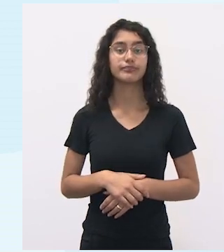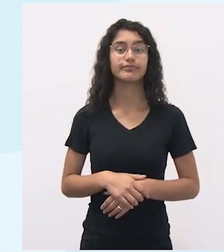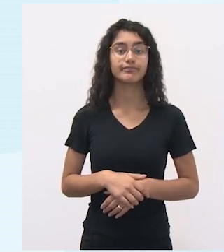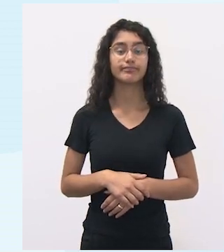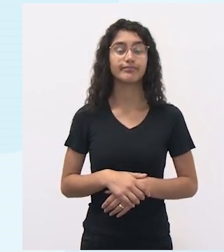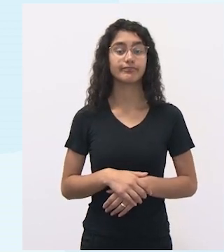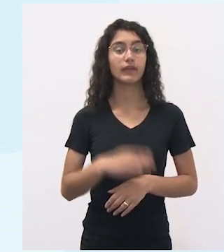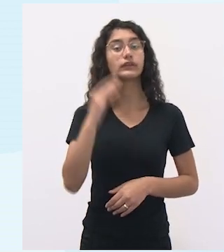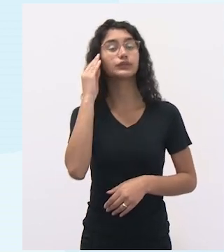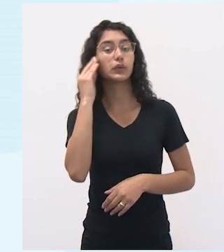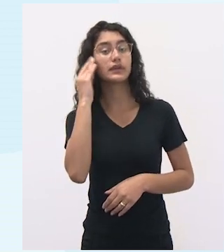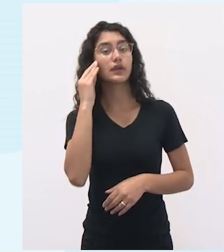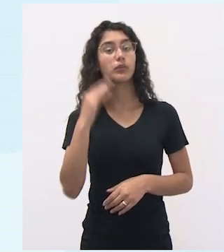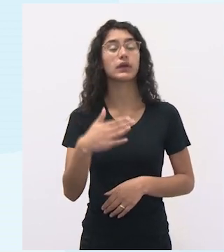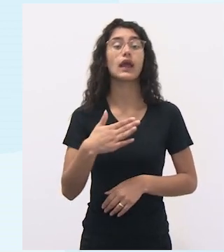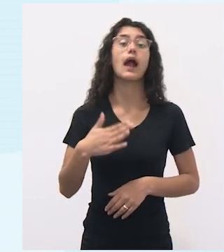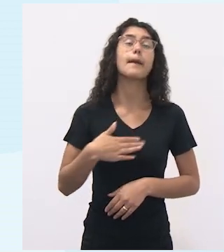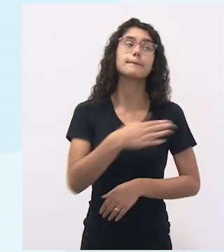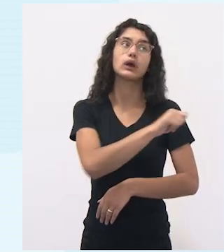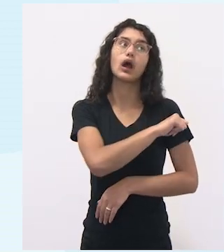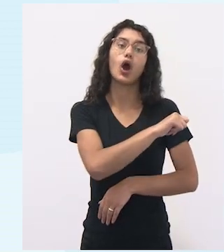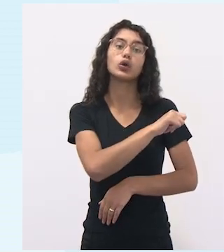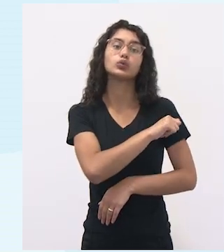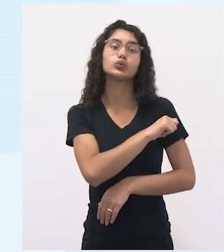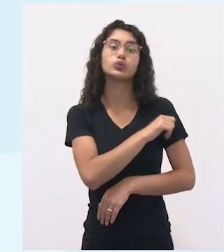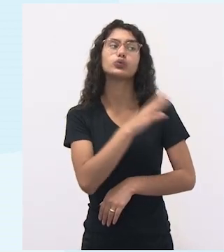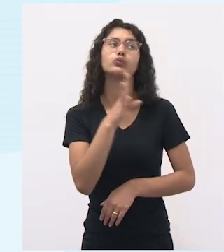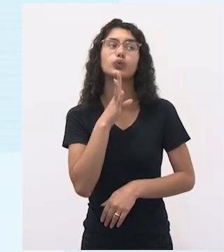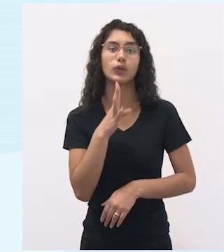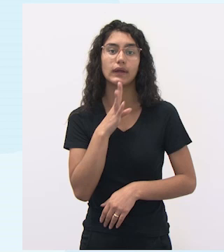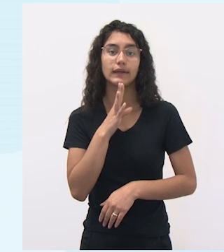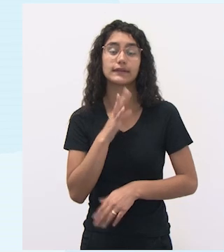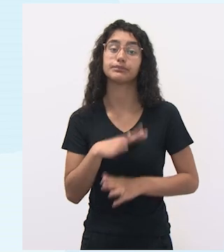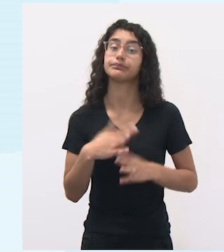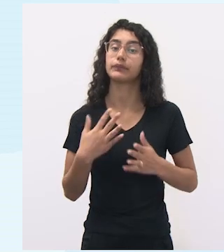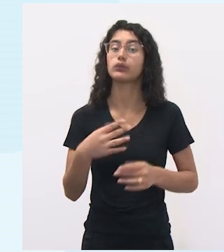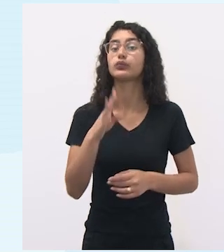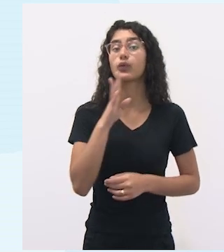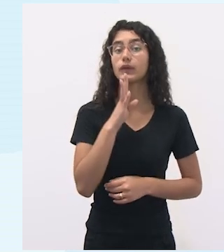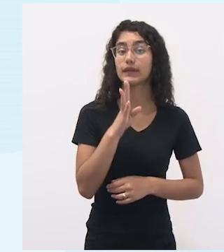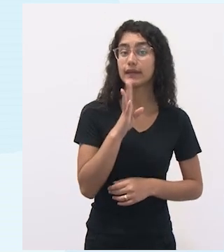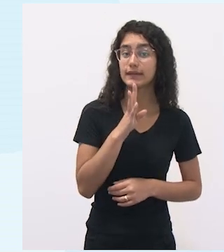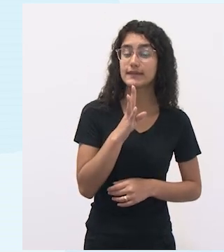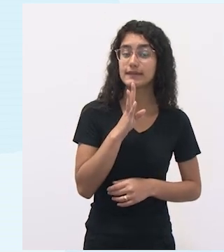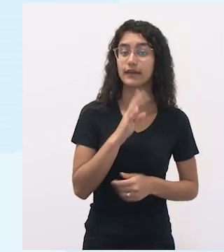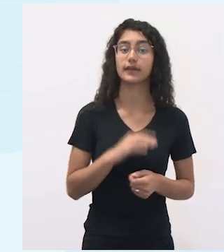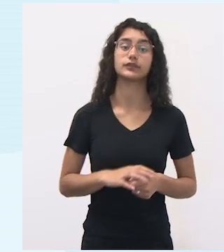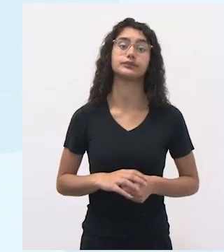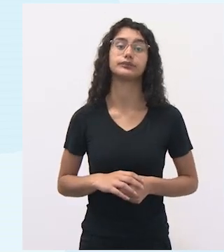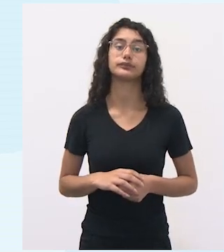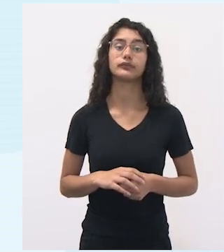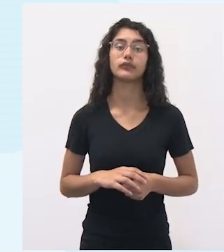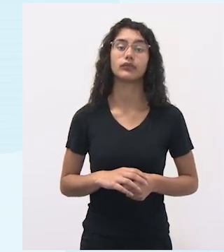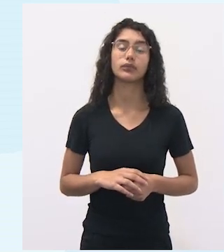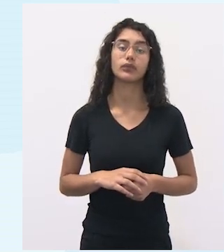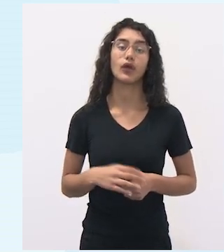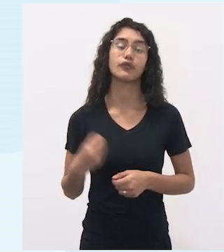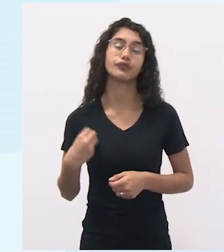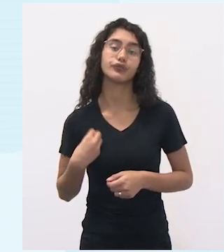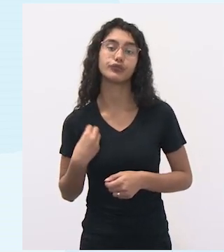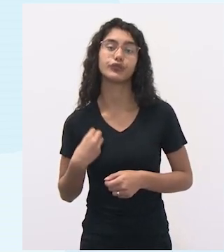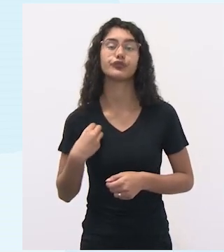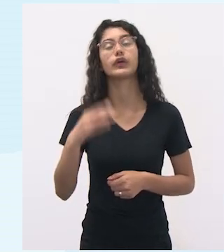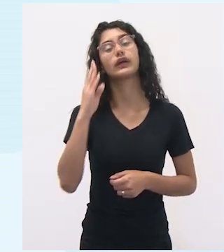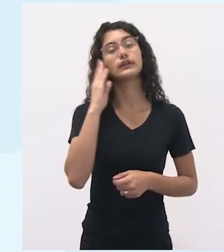saberes. O meu aluno conhece, então é conhecer. Lembra dos saberes? Conhecer, conviver, ser,